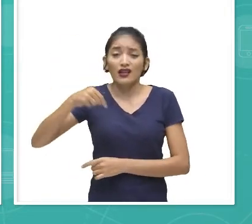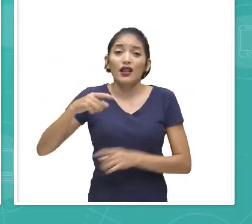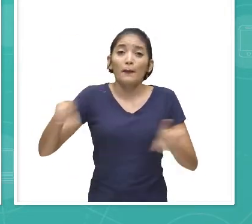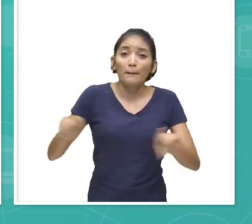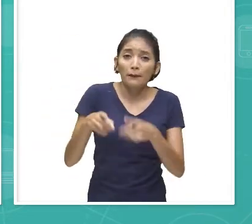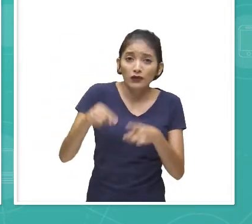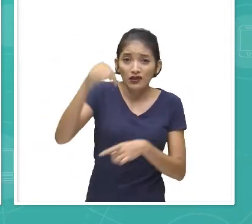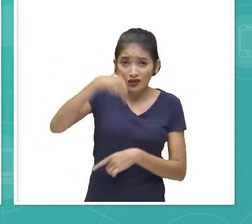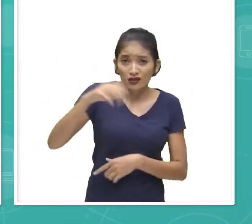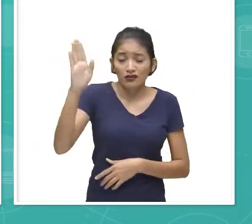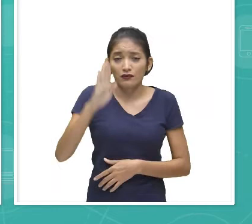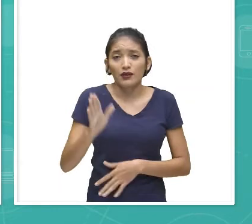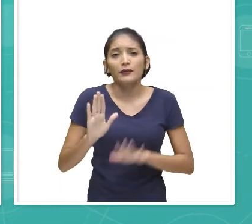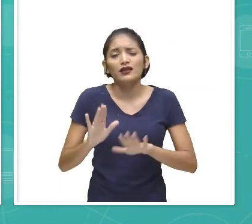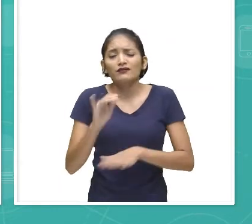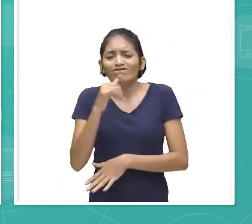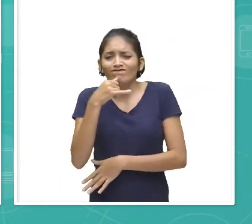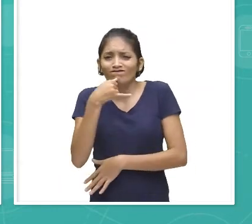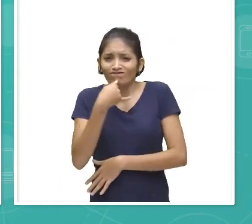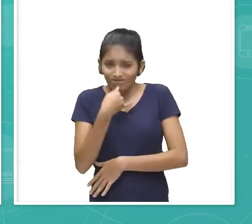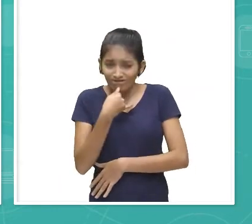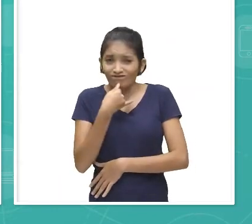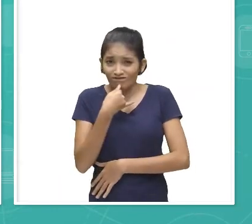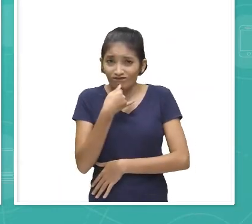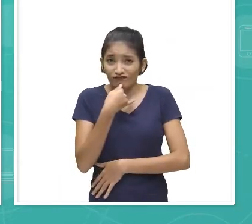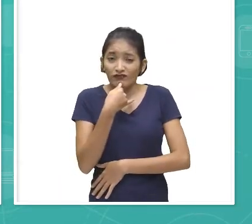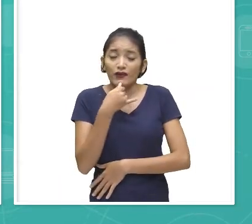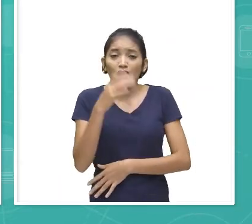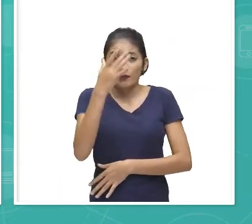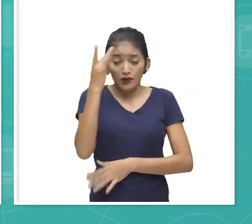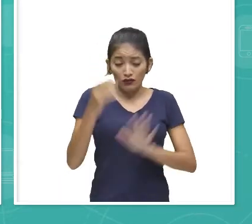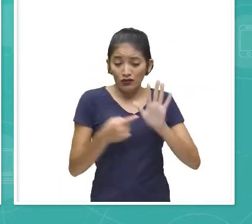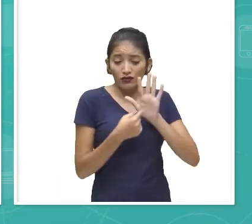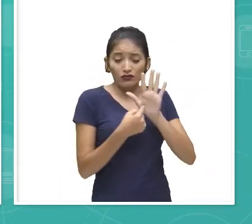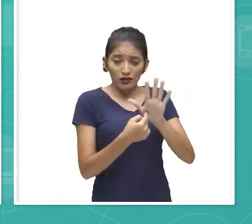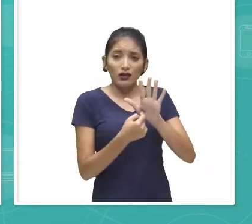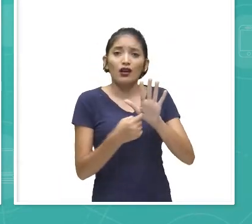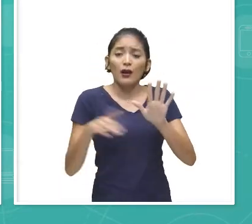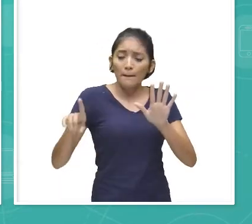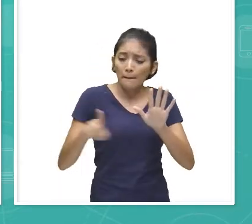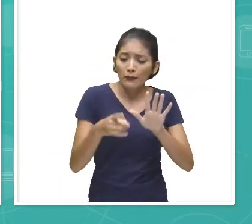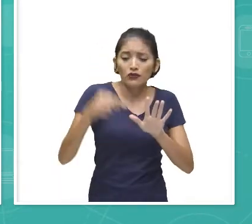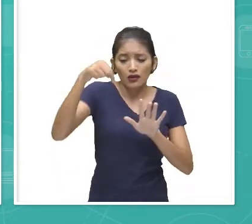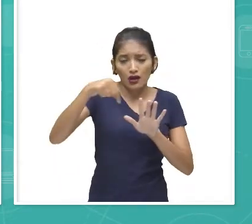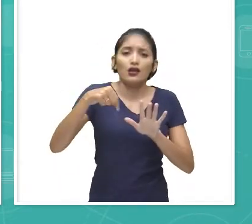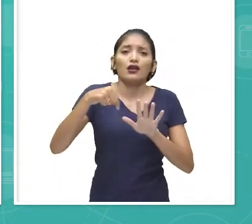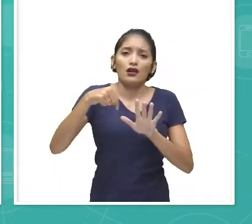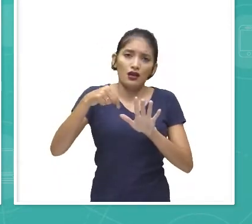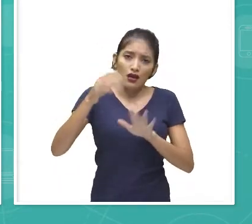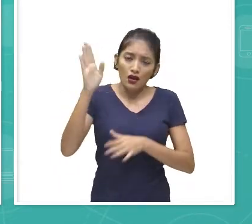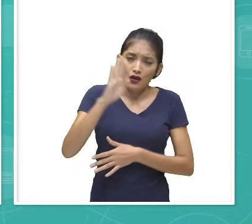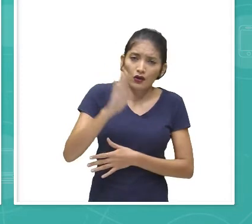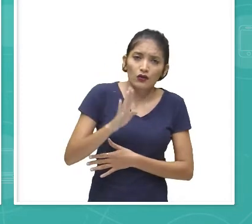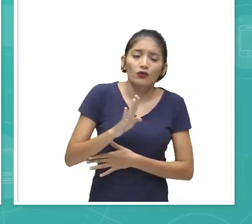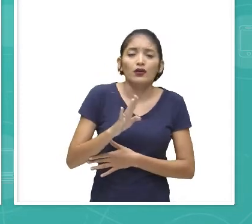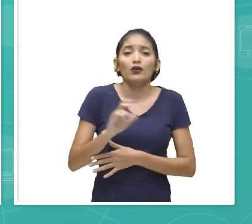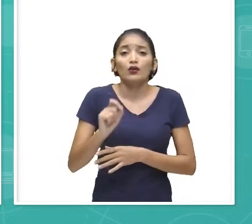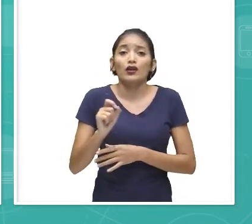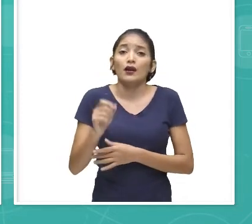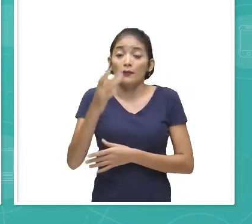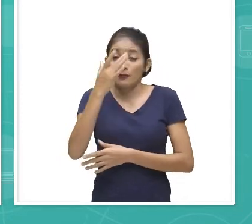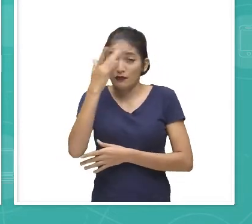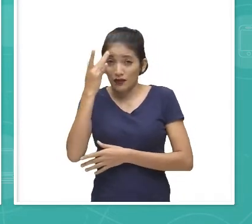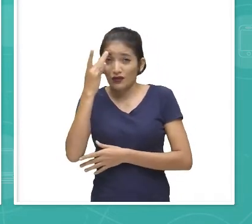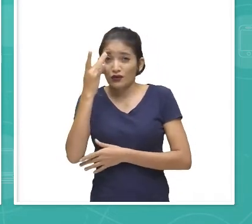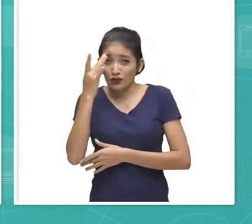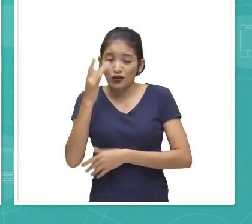brasileira, mas infelizmente os maiores representantes dessa música aqui dentro do nosso território e no mundo são pessoas